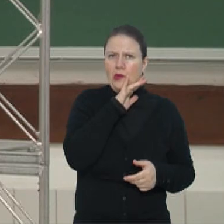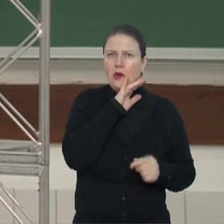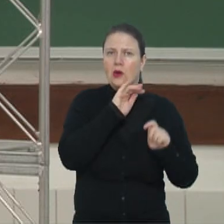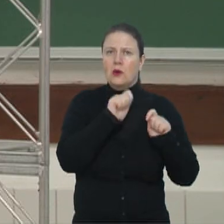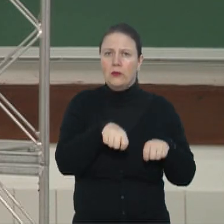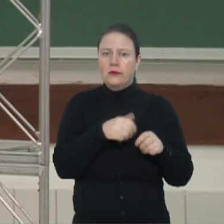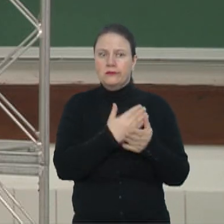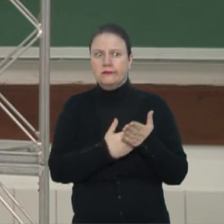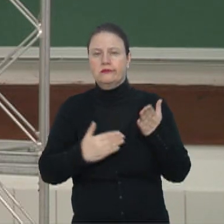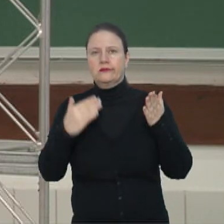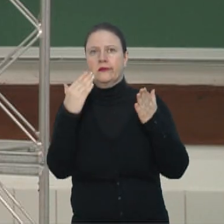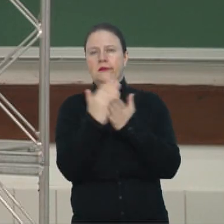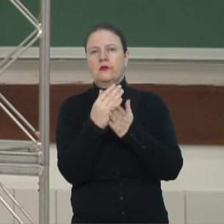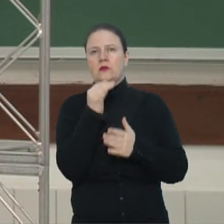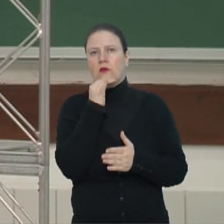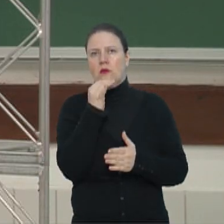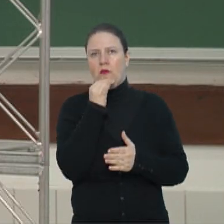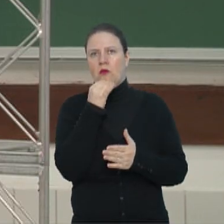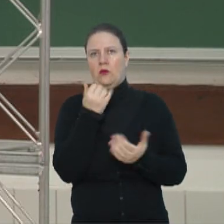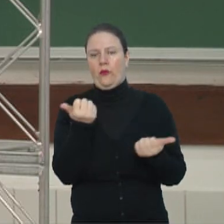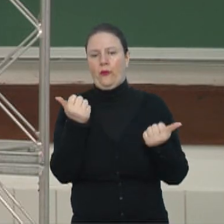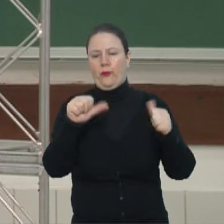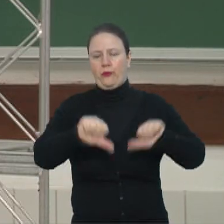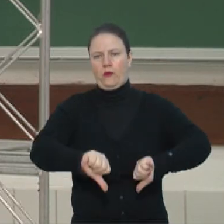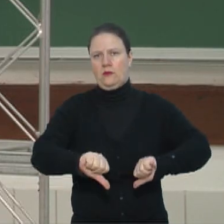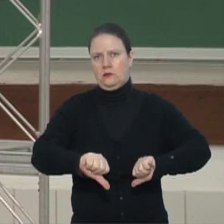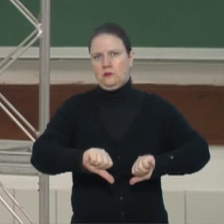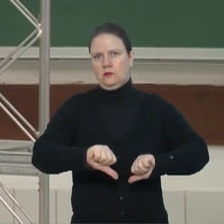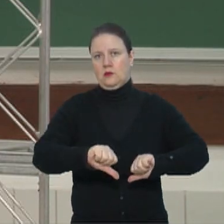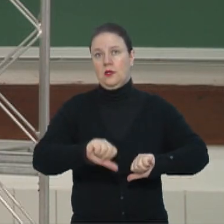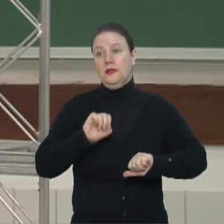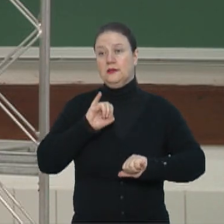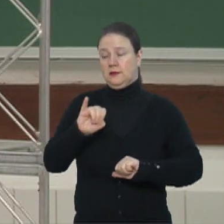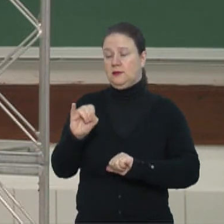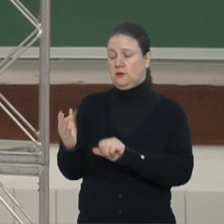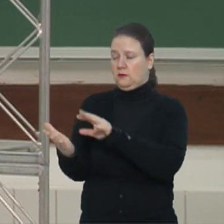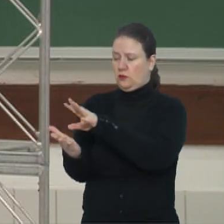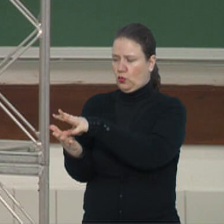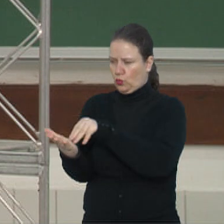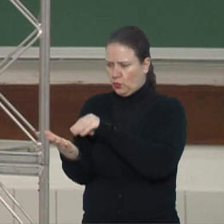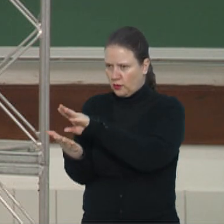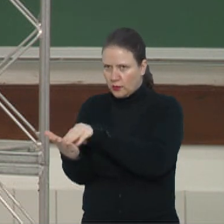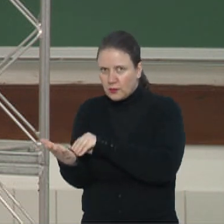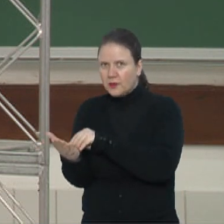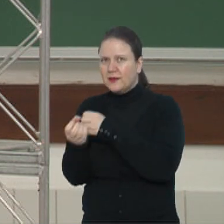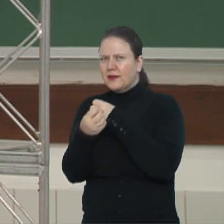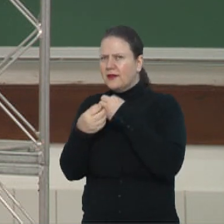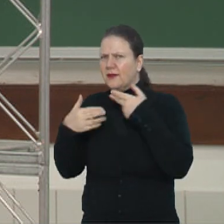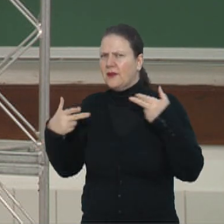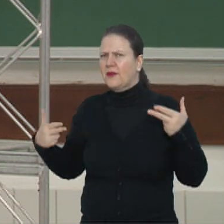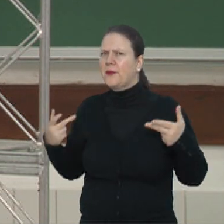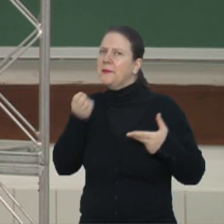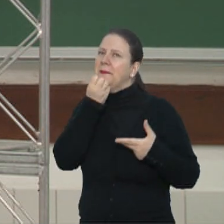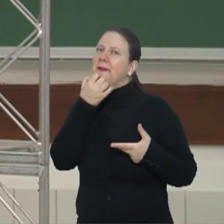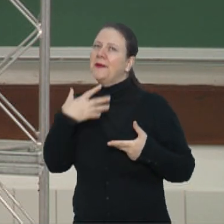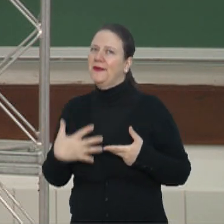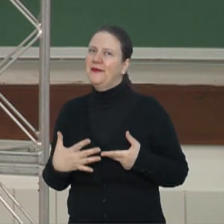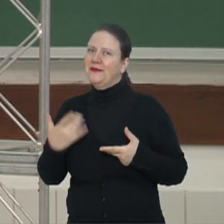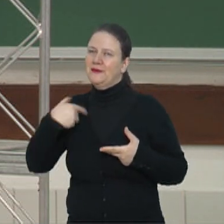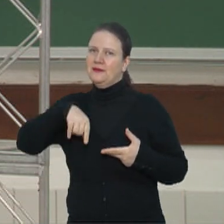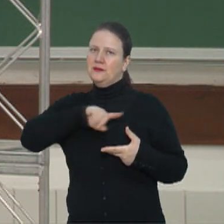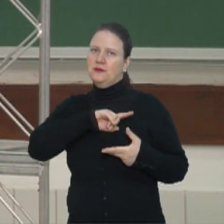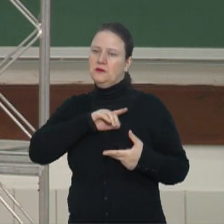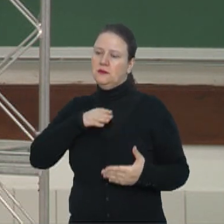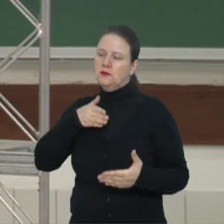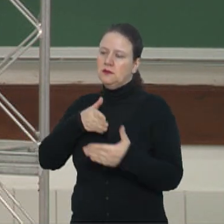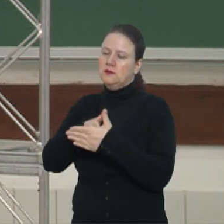do exemplo, fazer mais do que o exemplo. E, pelo contrário, quando nós fazemos alguma coisa boa, nós nos limitamos